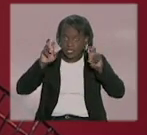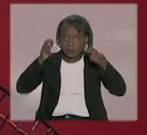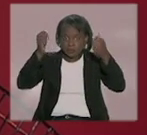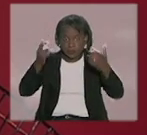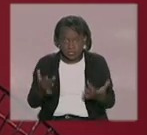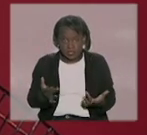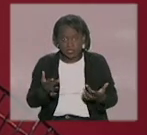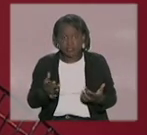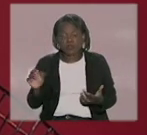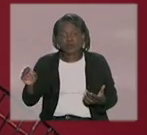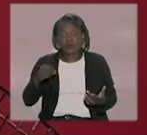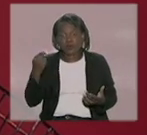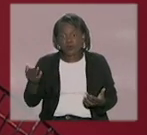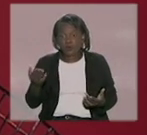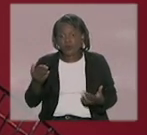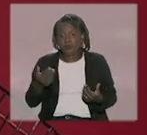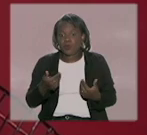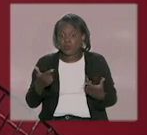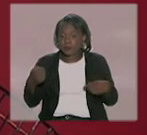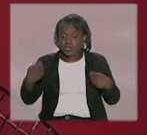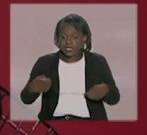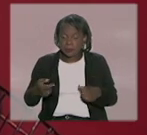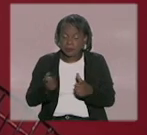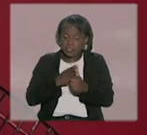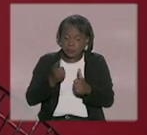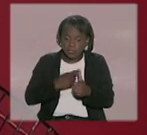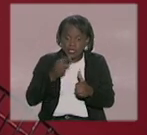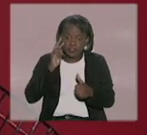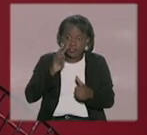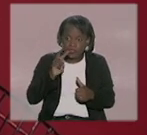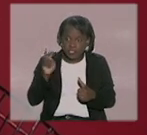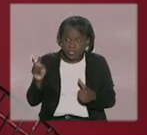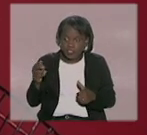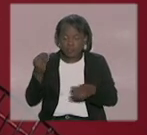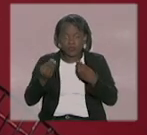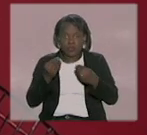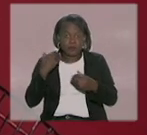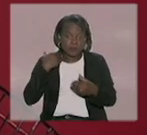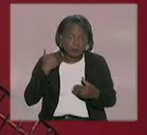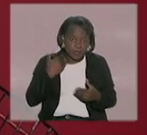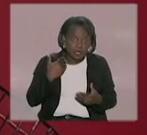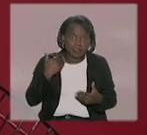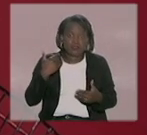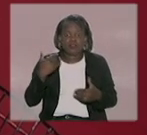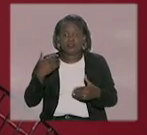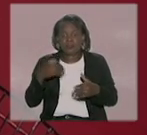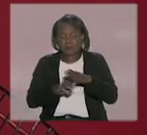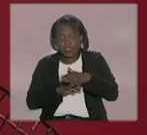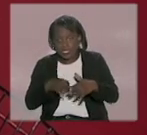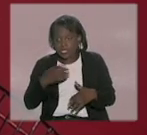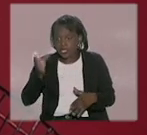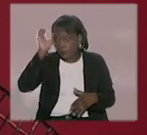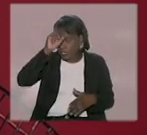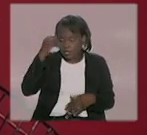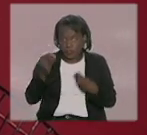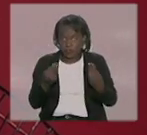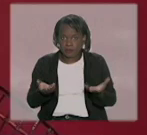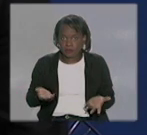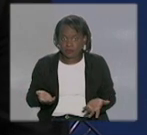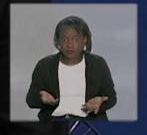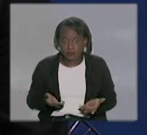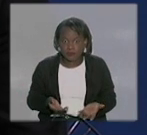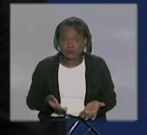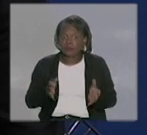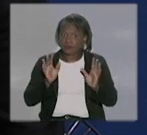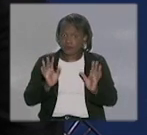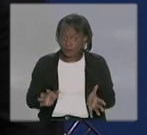assunto ou ainda é uma coisa que é preciso observar como as pessoas, como os bancos e as instituições estão absorvendo isso?